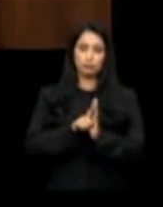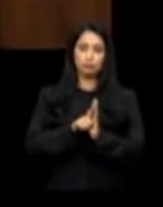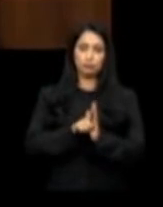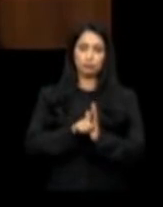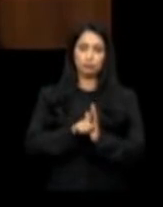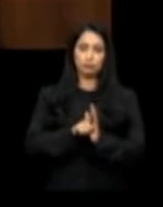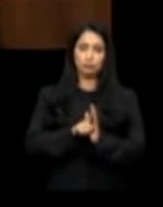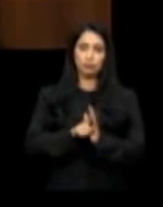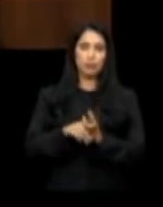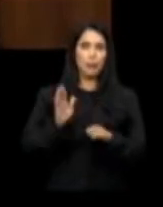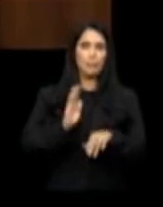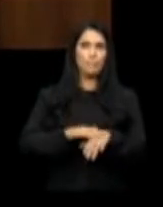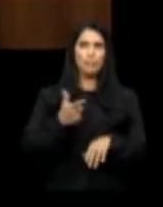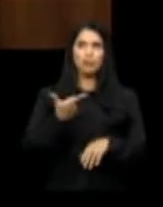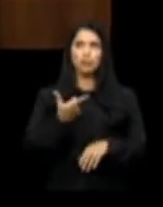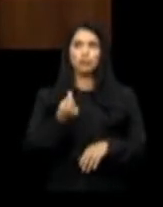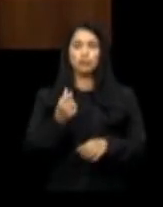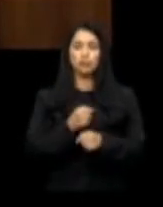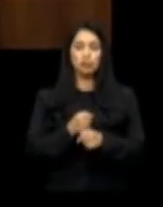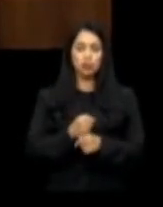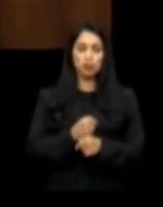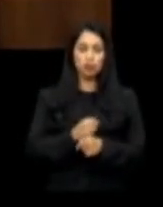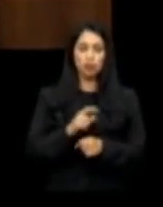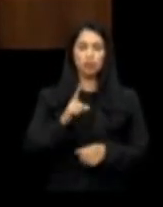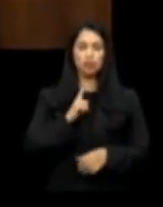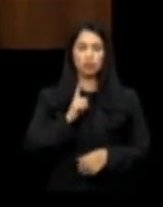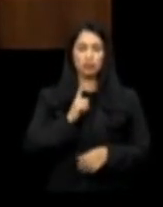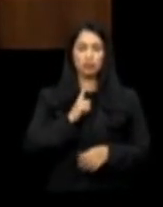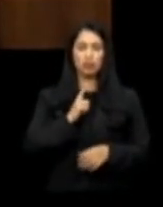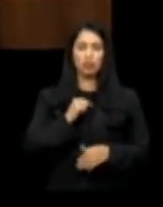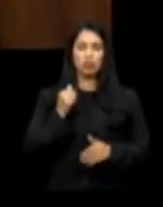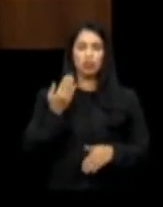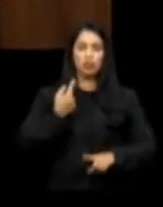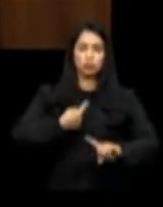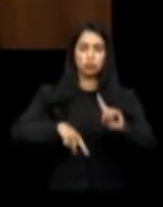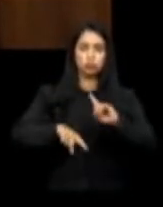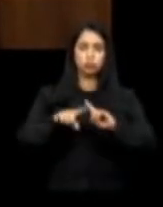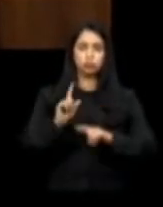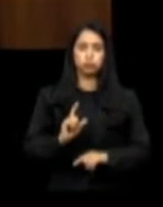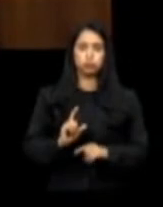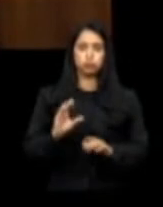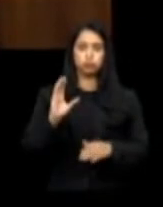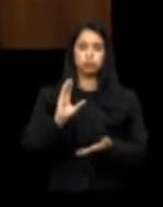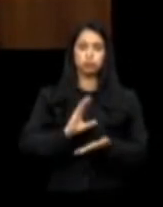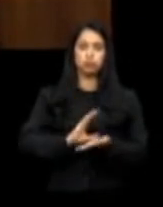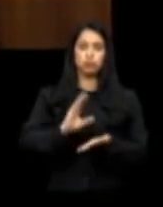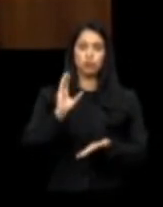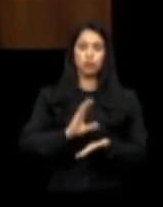mais de 2 décadas, já se ensaia a evolução do conceito de privacidade a